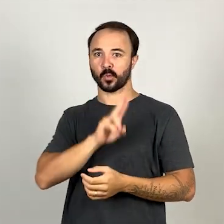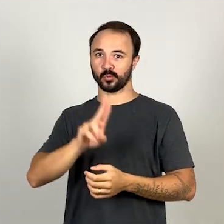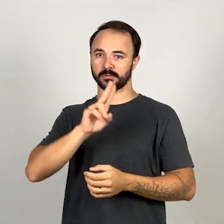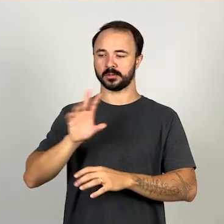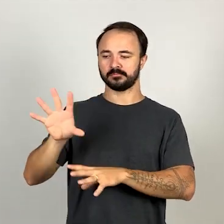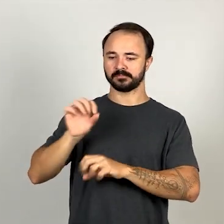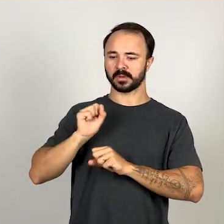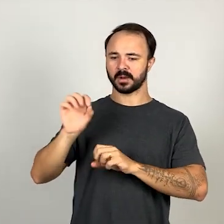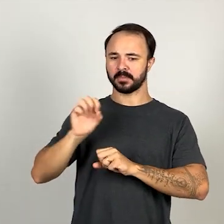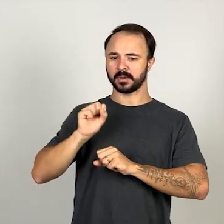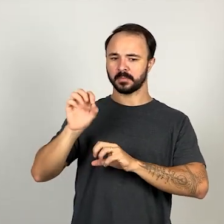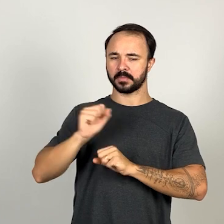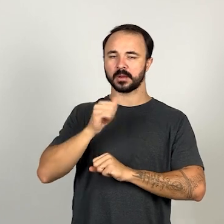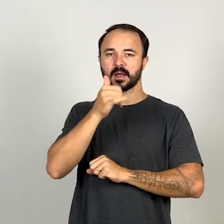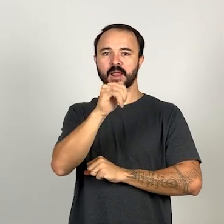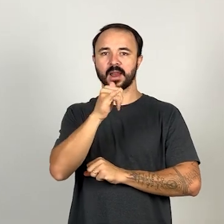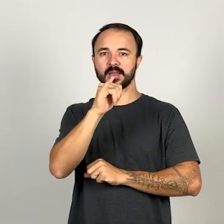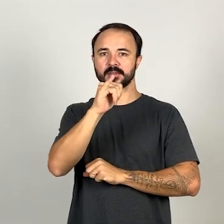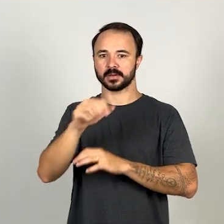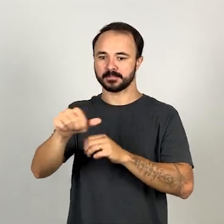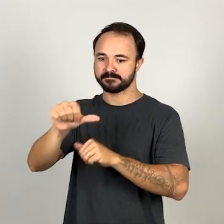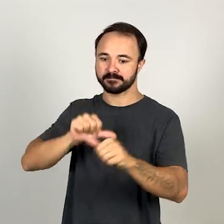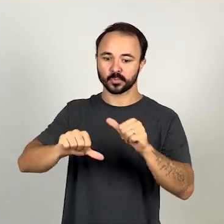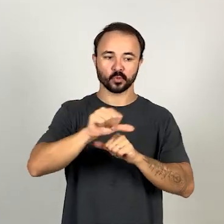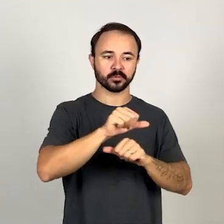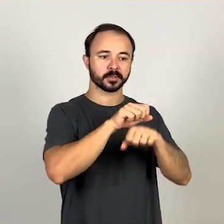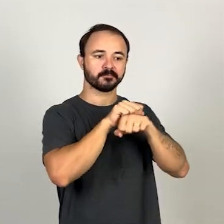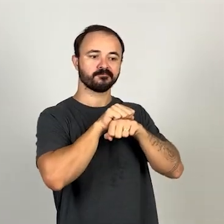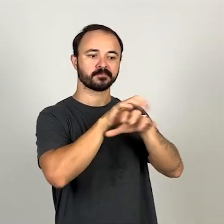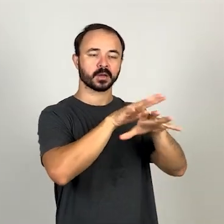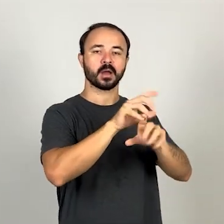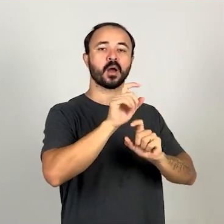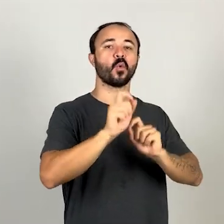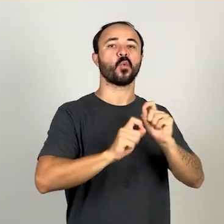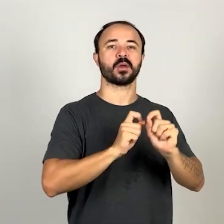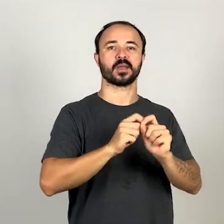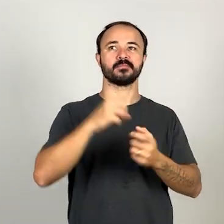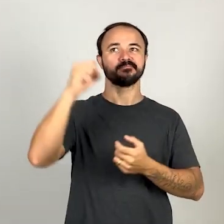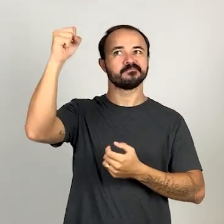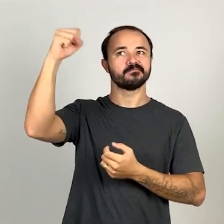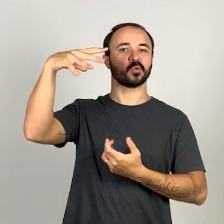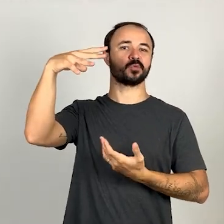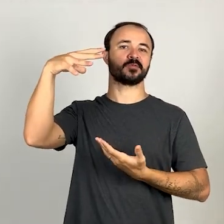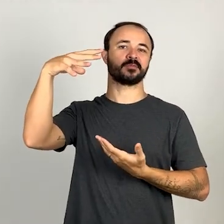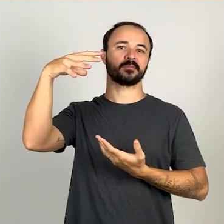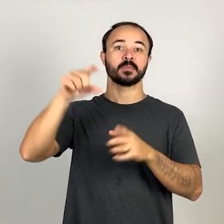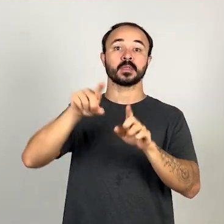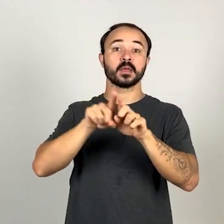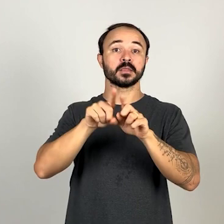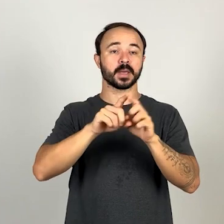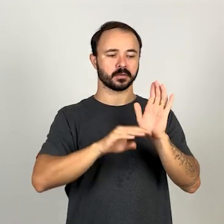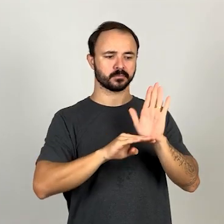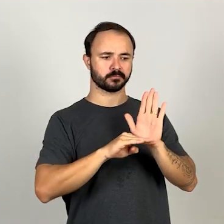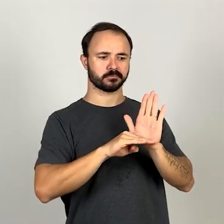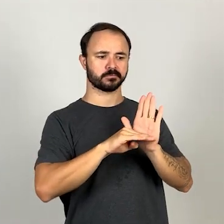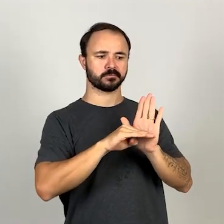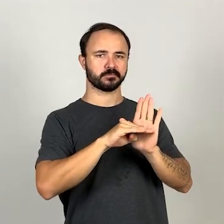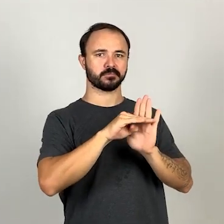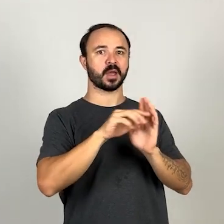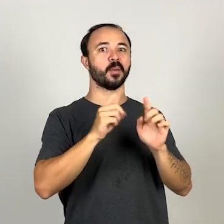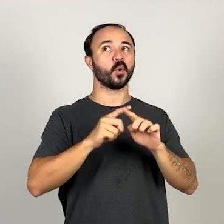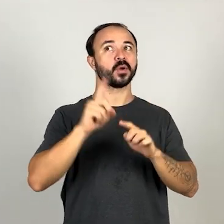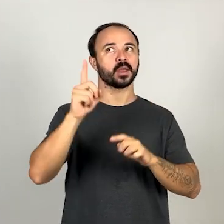energia elétrica das cargas em energia luminosa e também energia térmica, porque ela vai ter ali um determinado